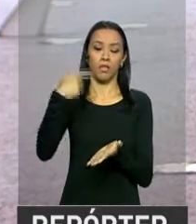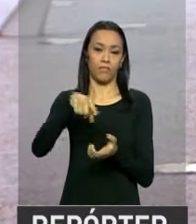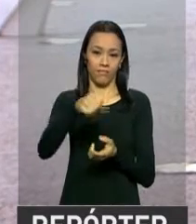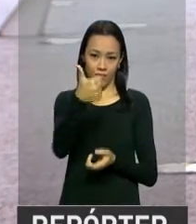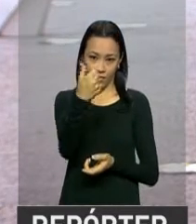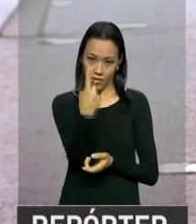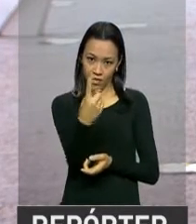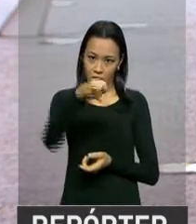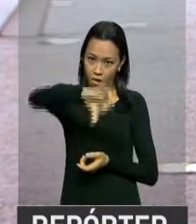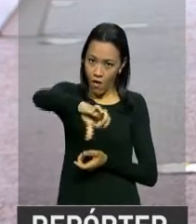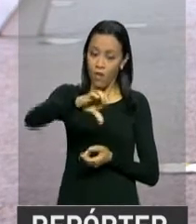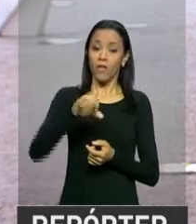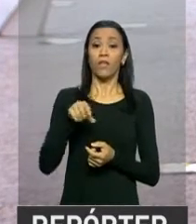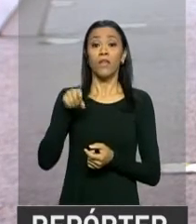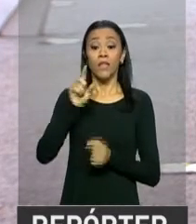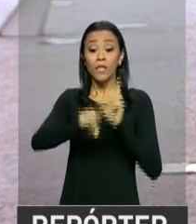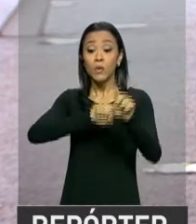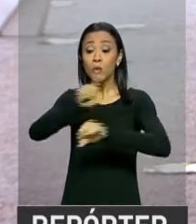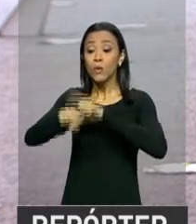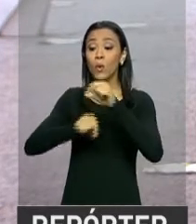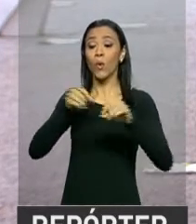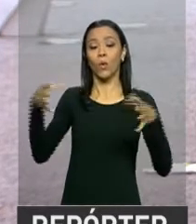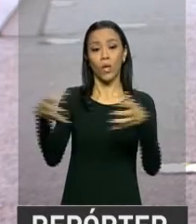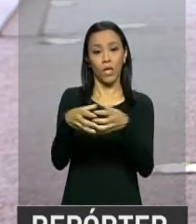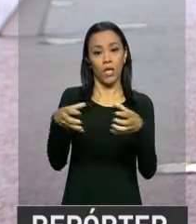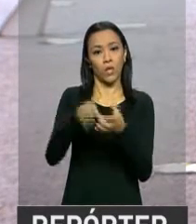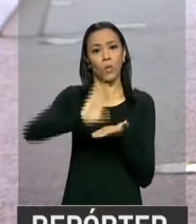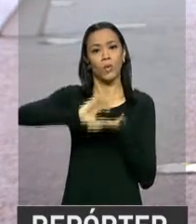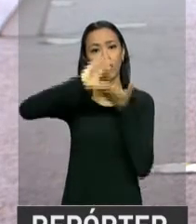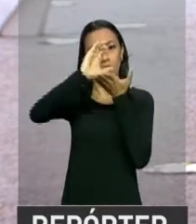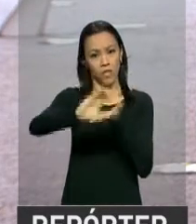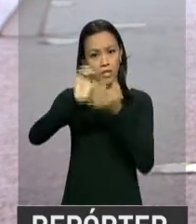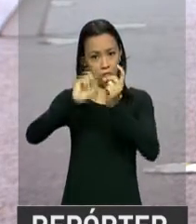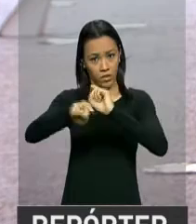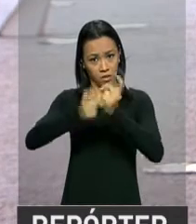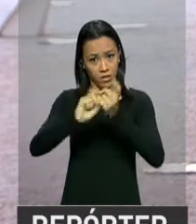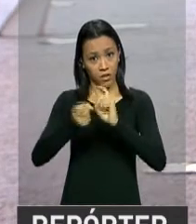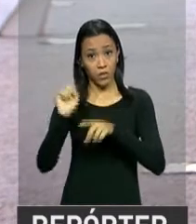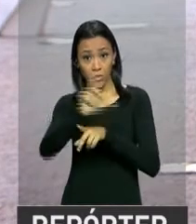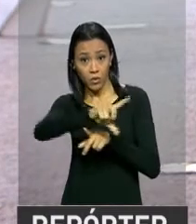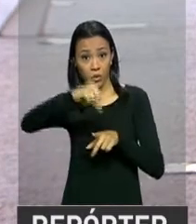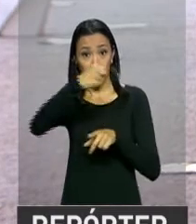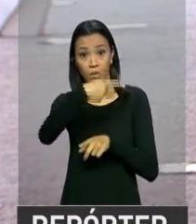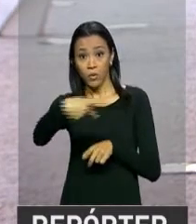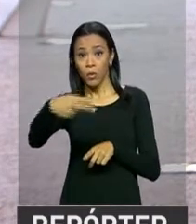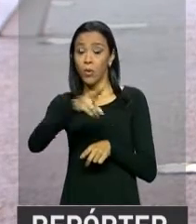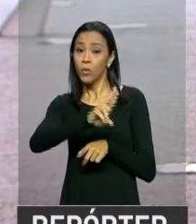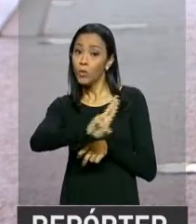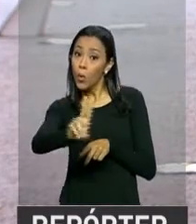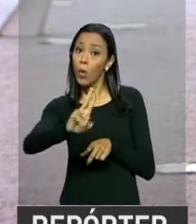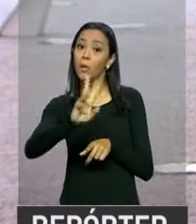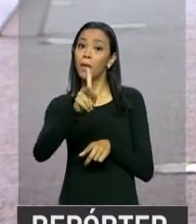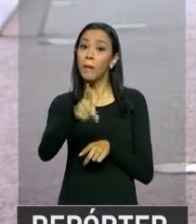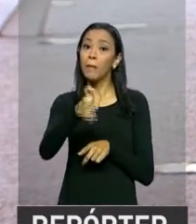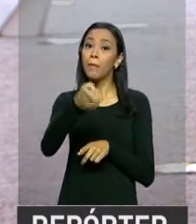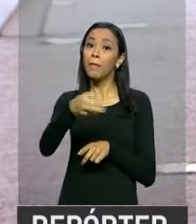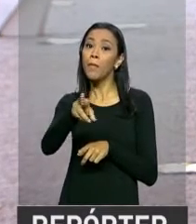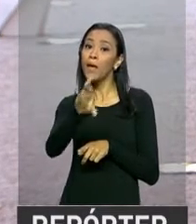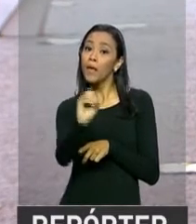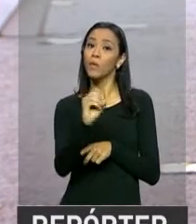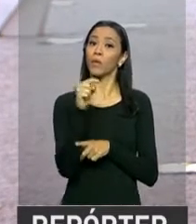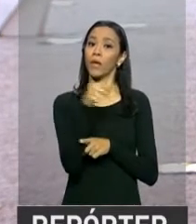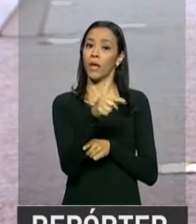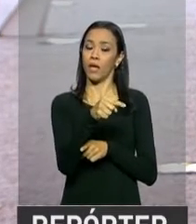do colegiado, desse colegiado, o Conselho de Administração, sobre a indicação de Pedro Parente para o cargo, o administrador de